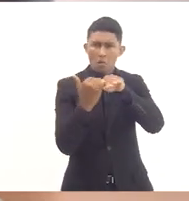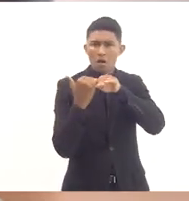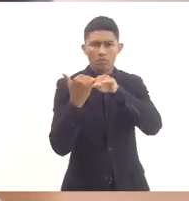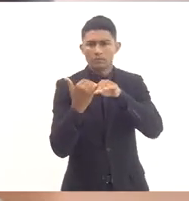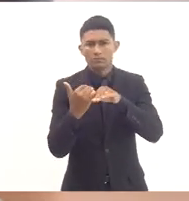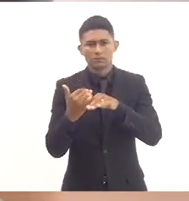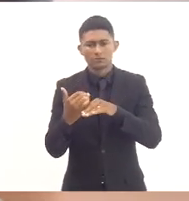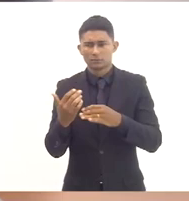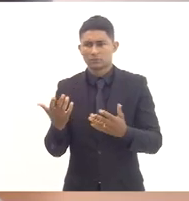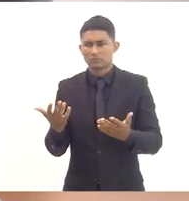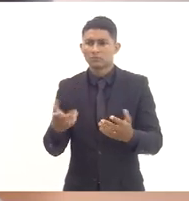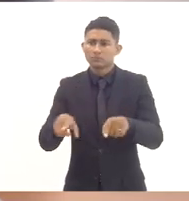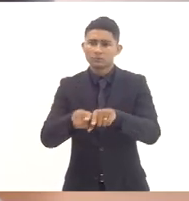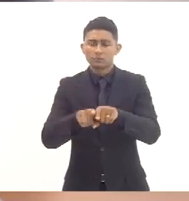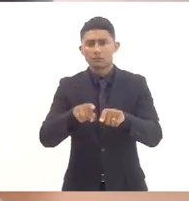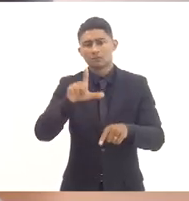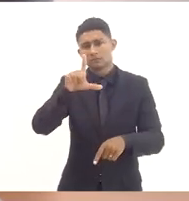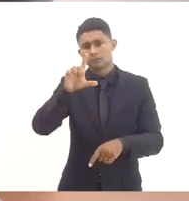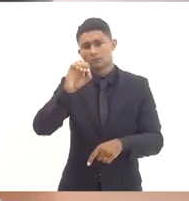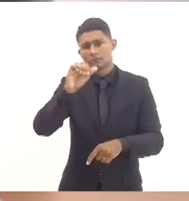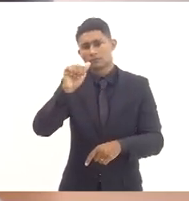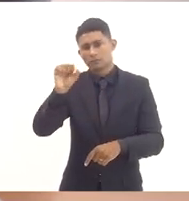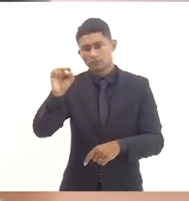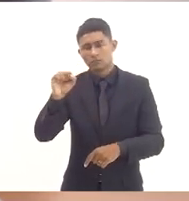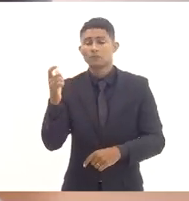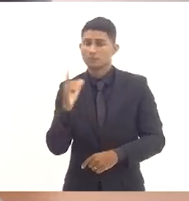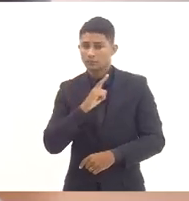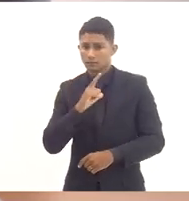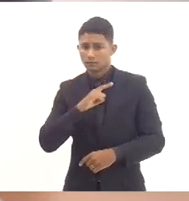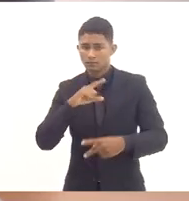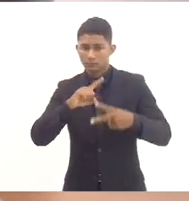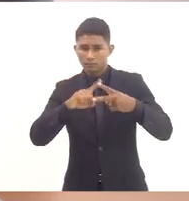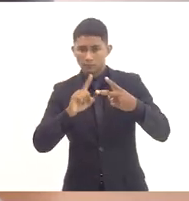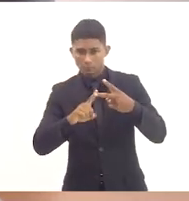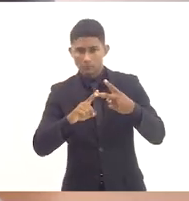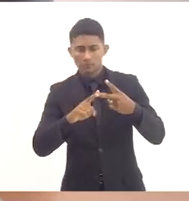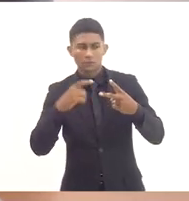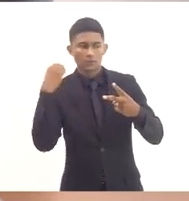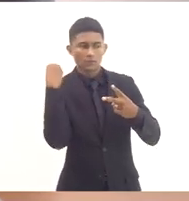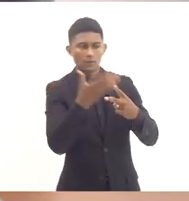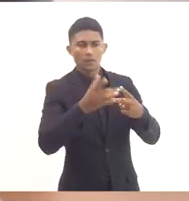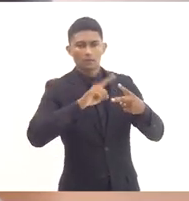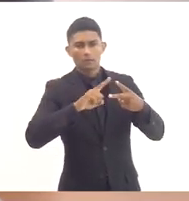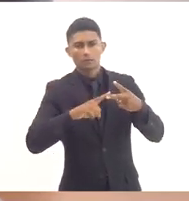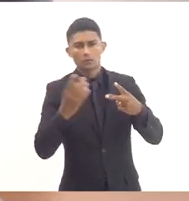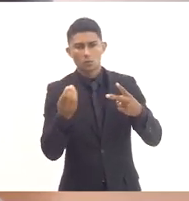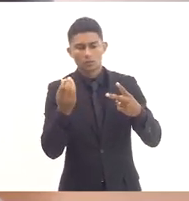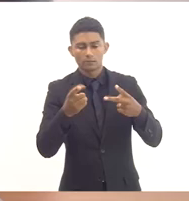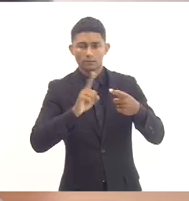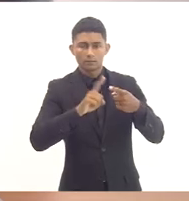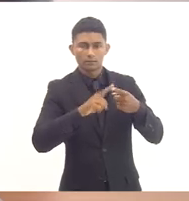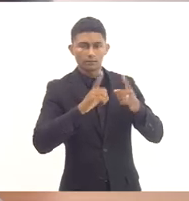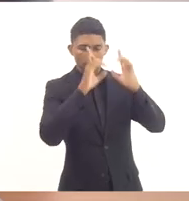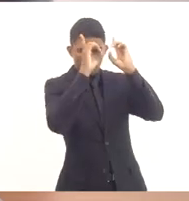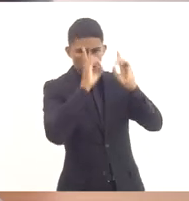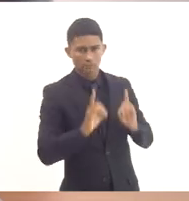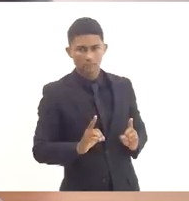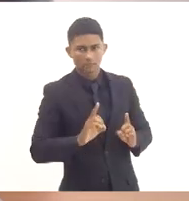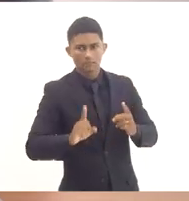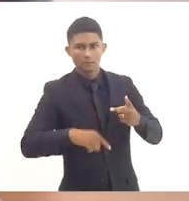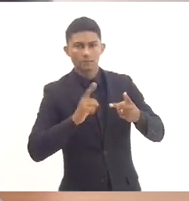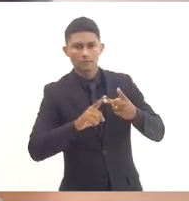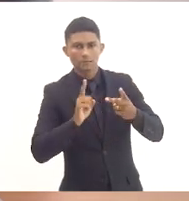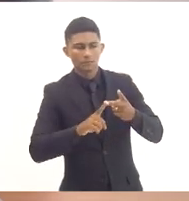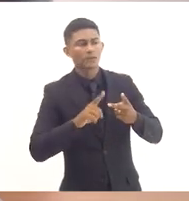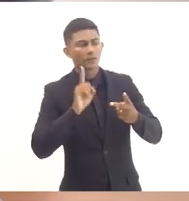agora com relação ao longe o LOAS existem dois requisitos para concessão do LOAS e a deficiência EA